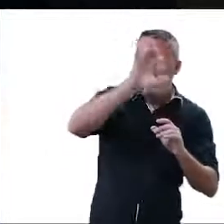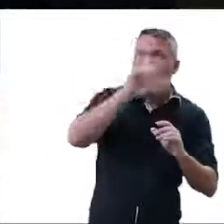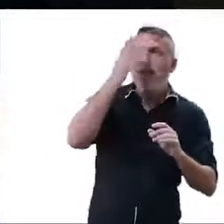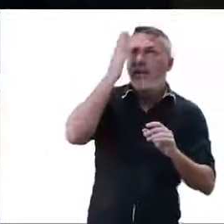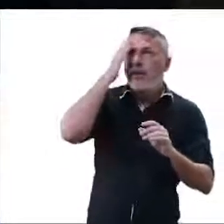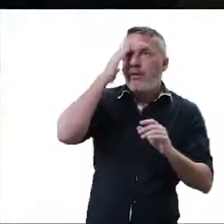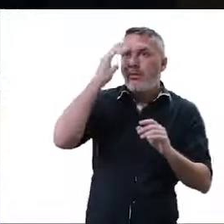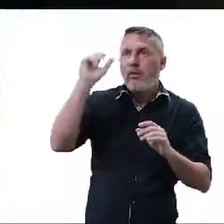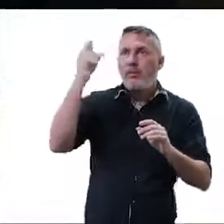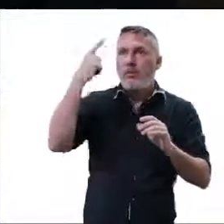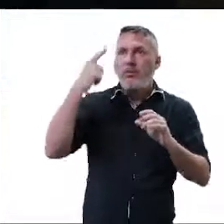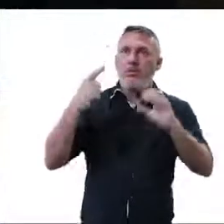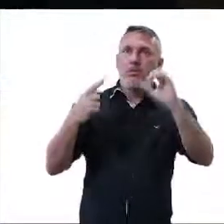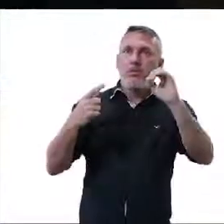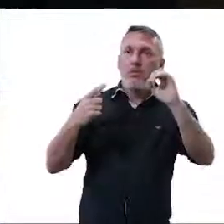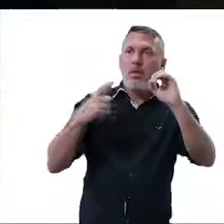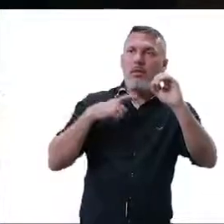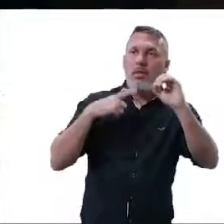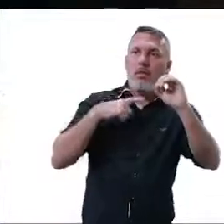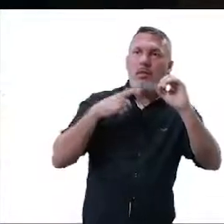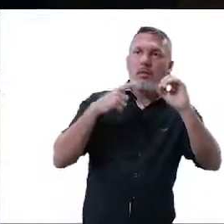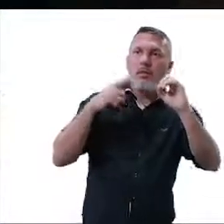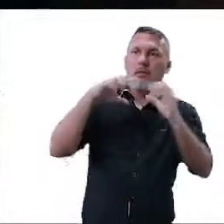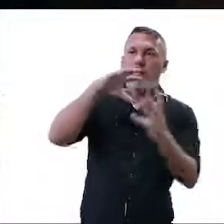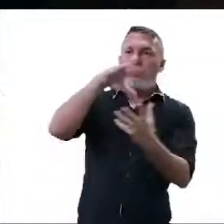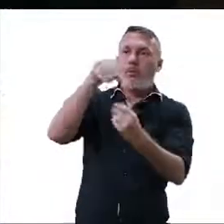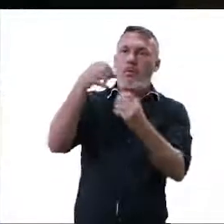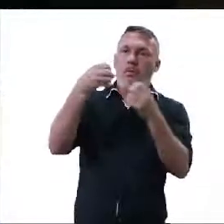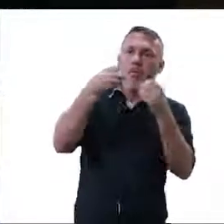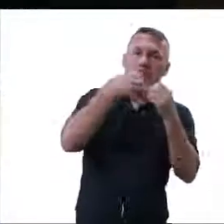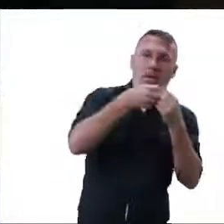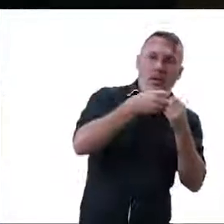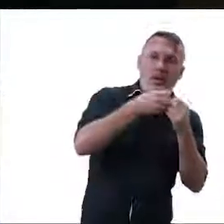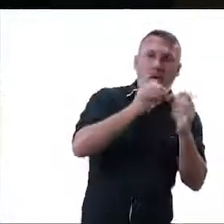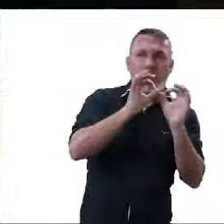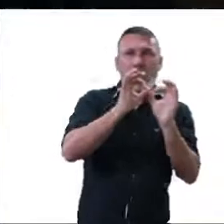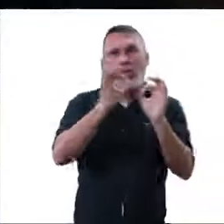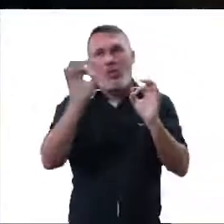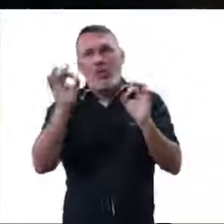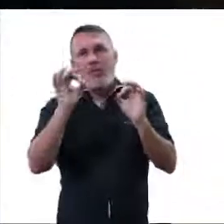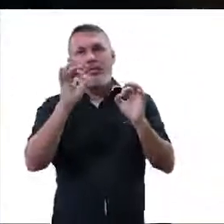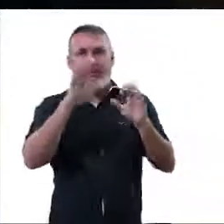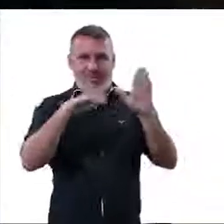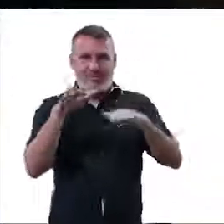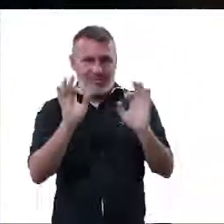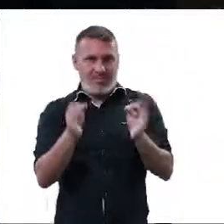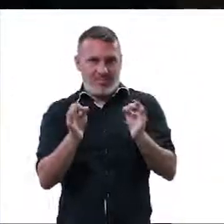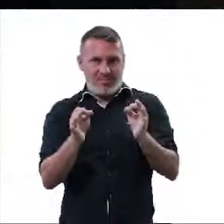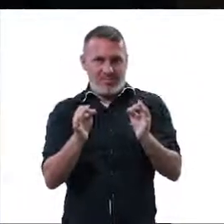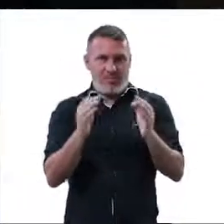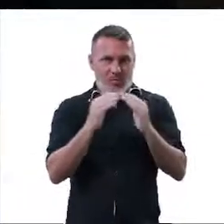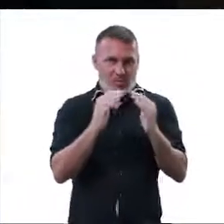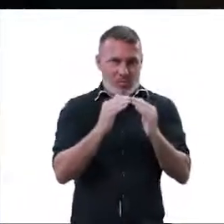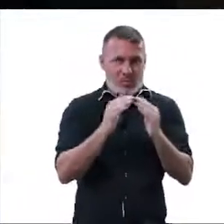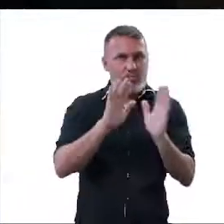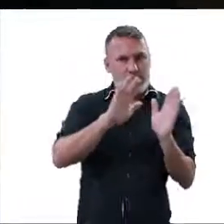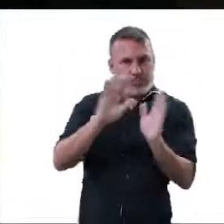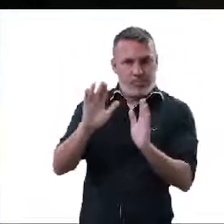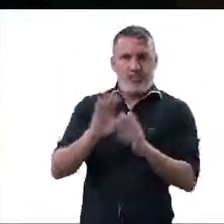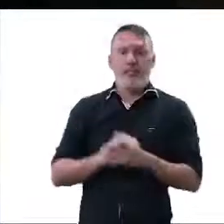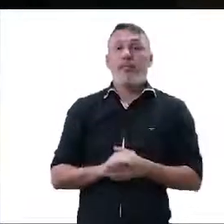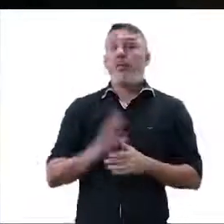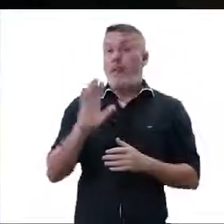solar, garante a perenidade do sistema, tá? E aí, um ponto bastante